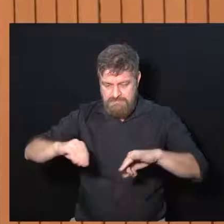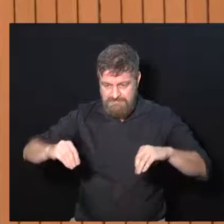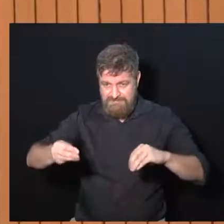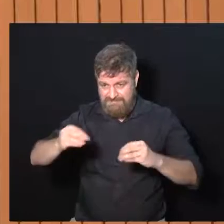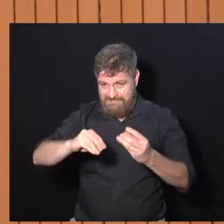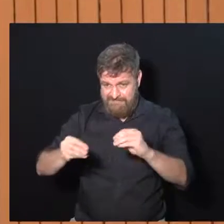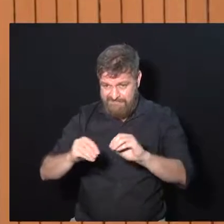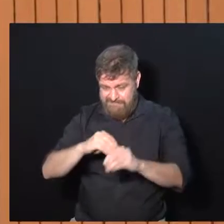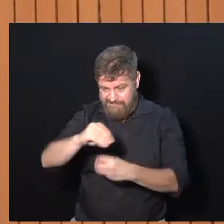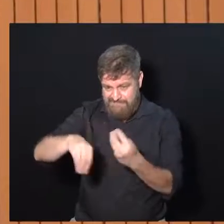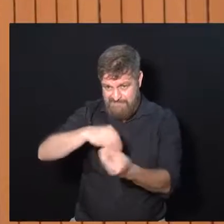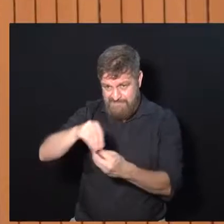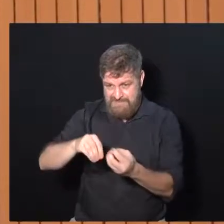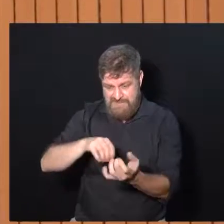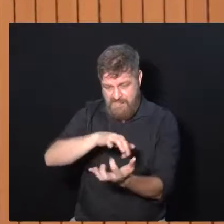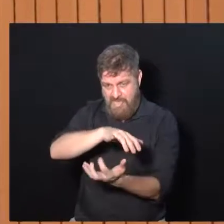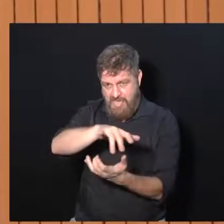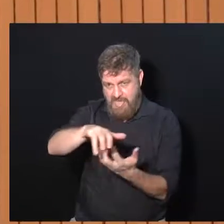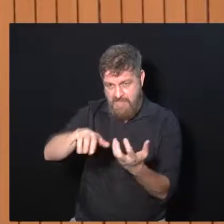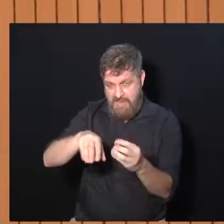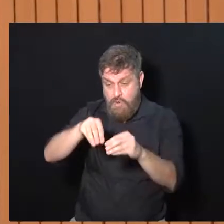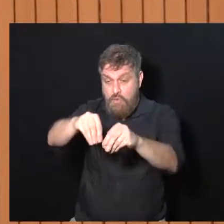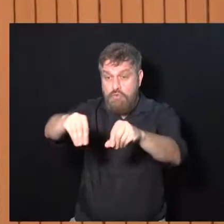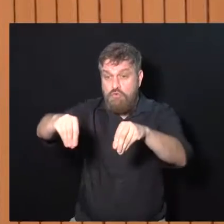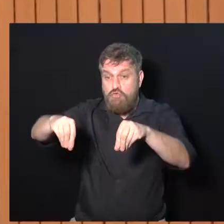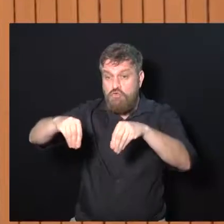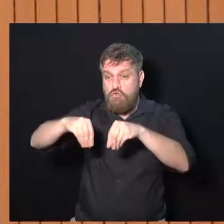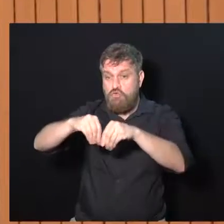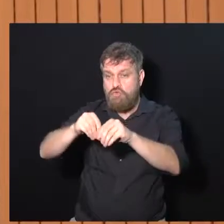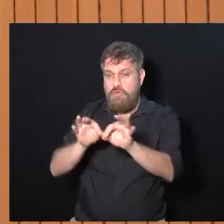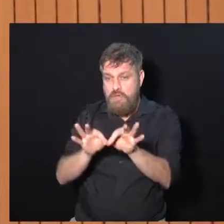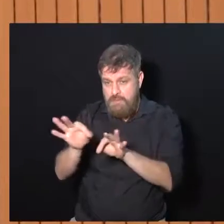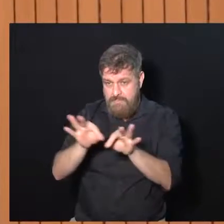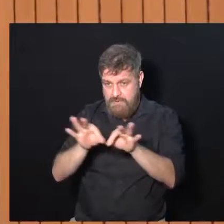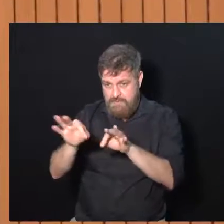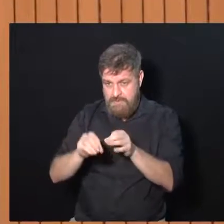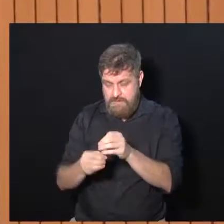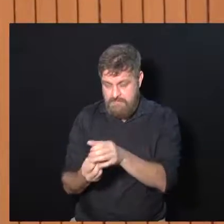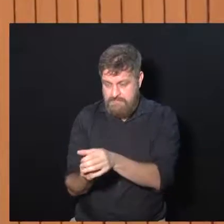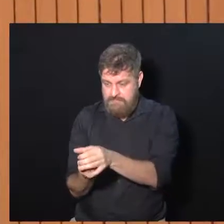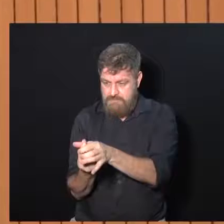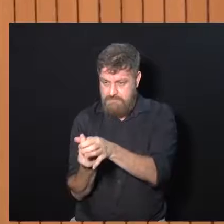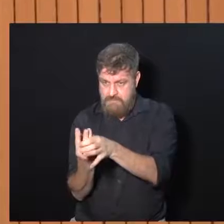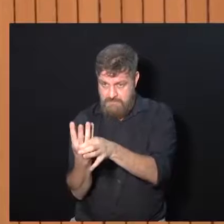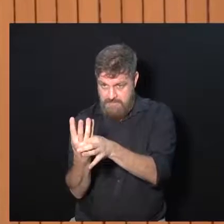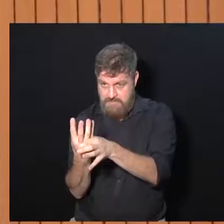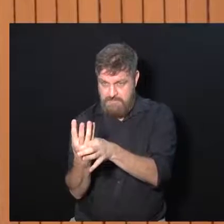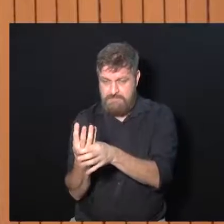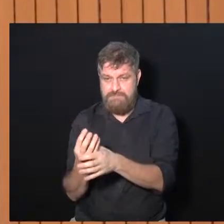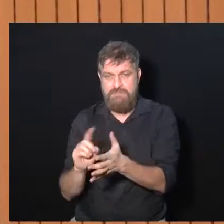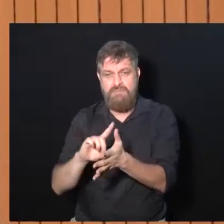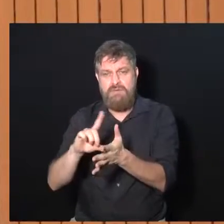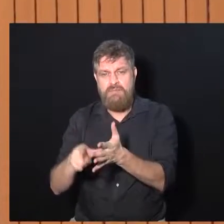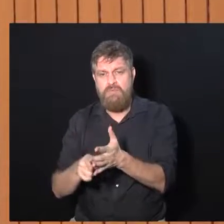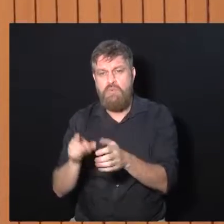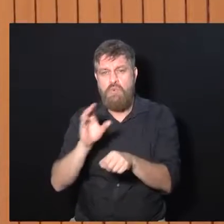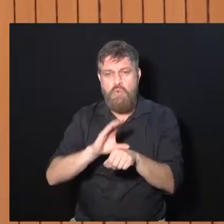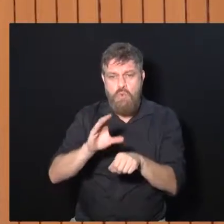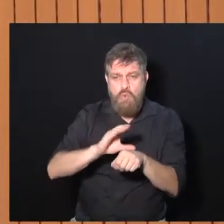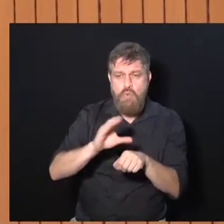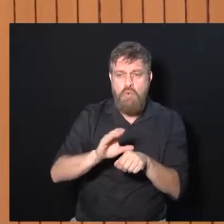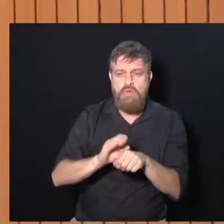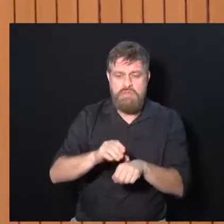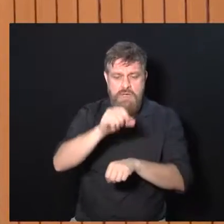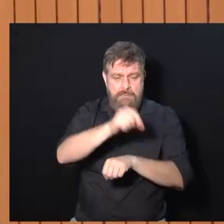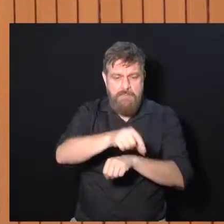muito importante, né? A questão do solo, né? Para a produção das plantas. E a outra foi a do próprio cultivo